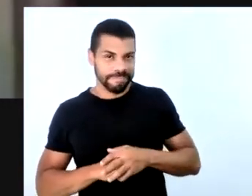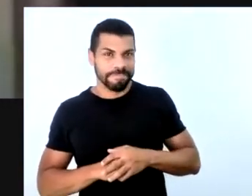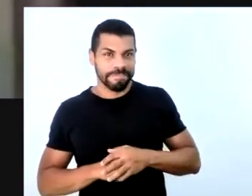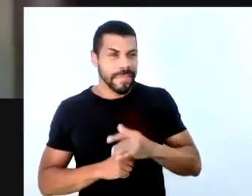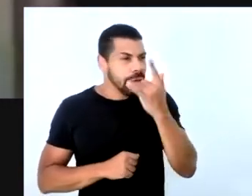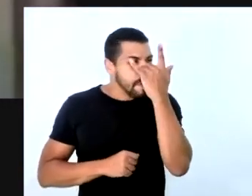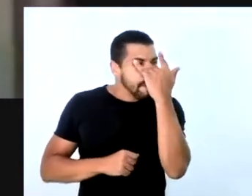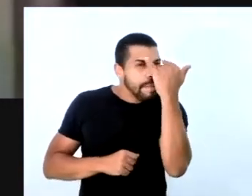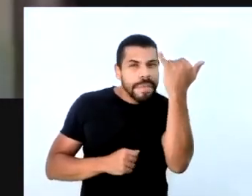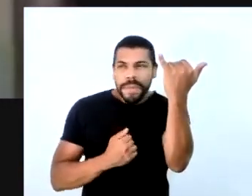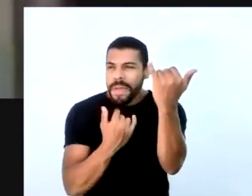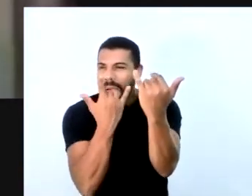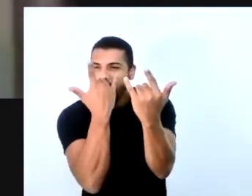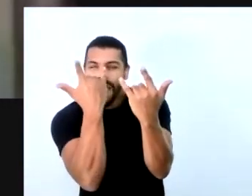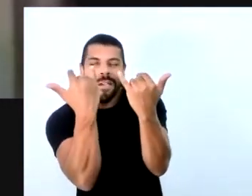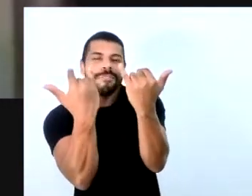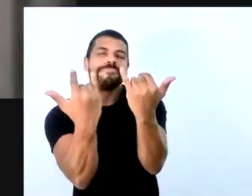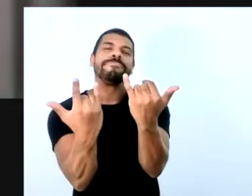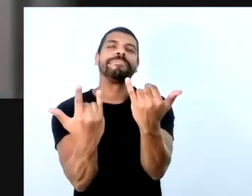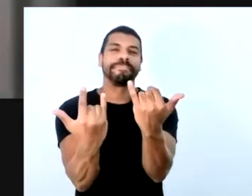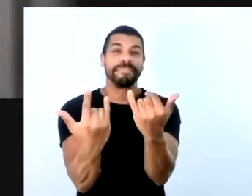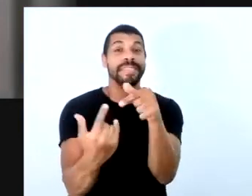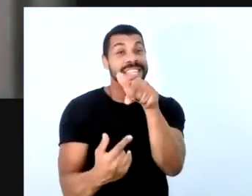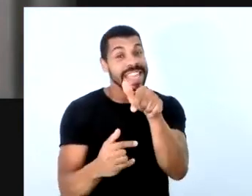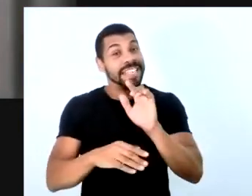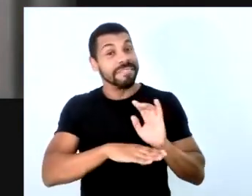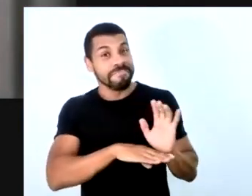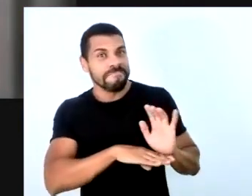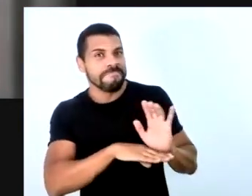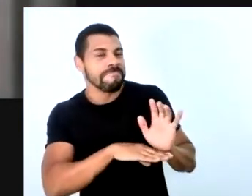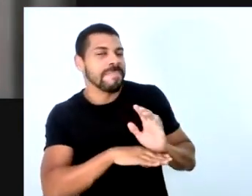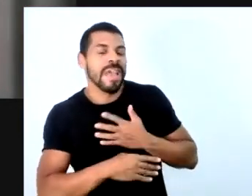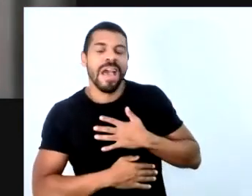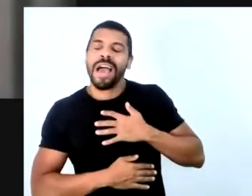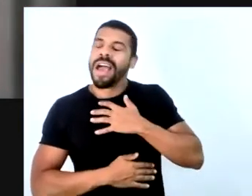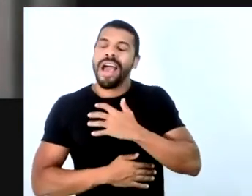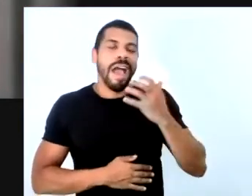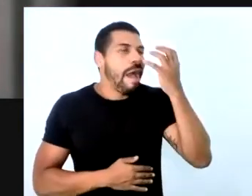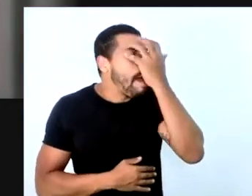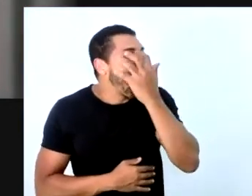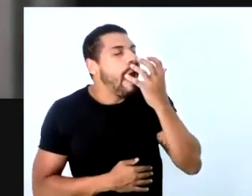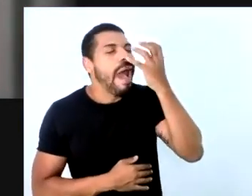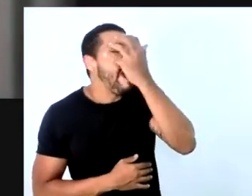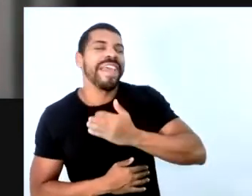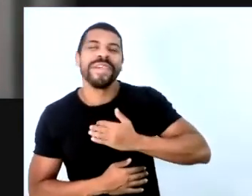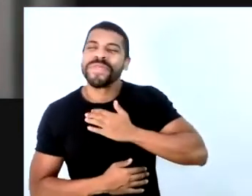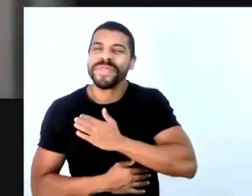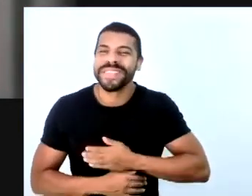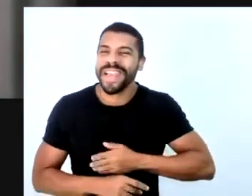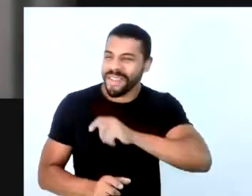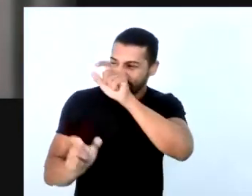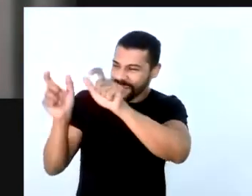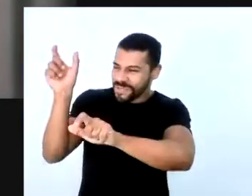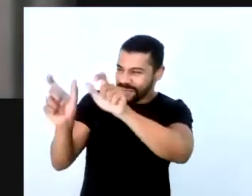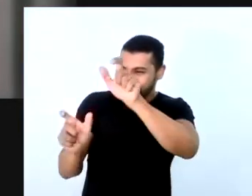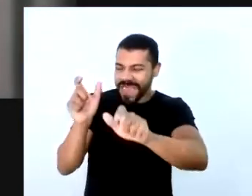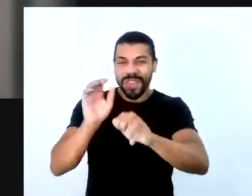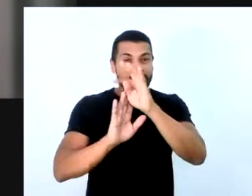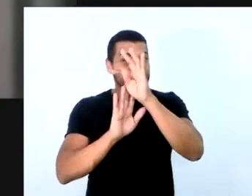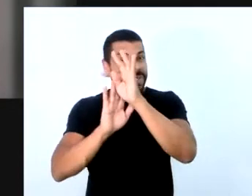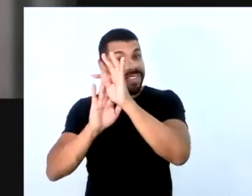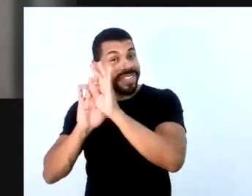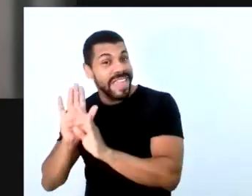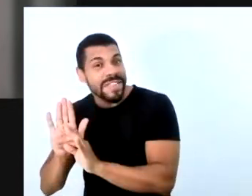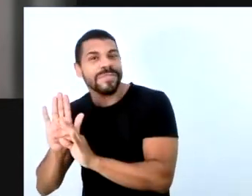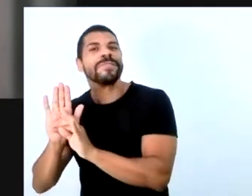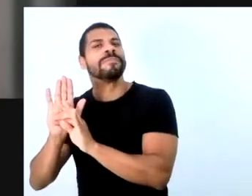prazer, você tem que estar encantado com aquele projeto. E o Chão de Estrelas era isso, eu estava muito encantada, porque eu gostava